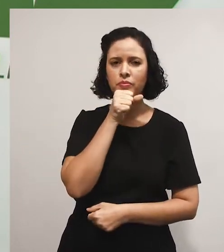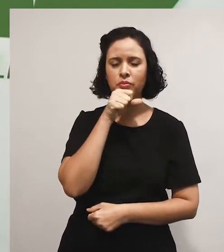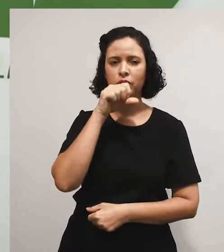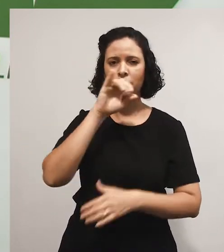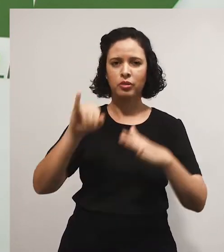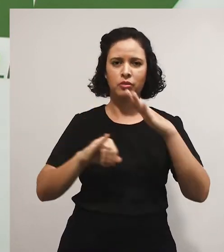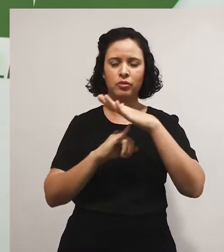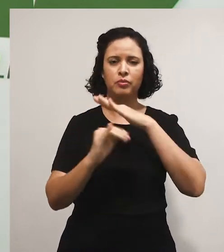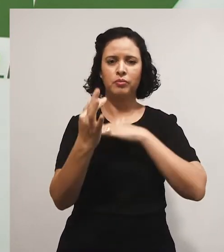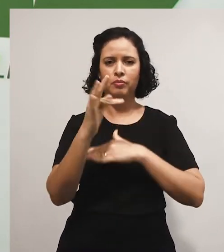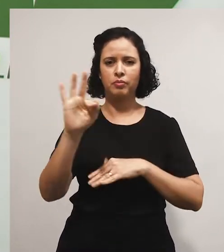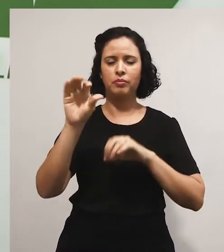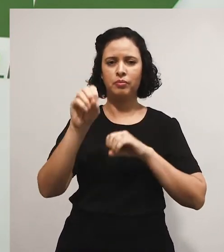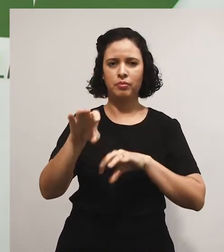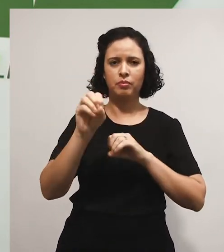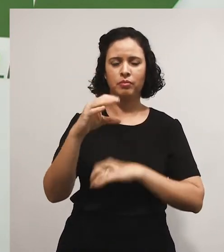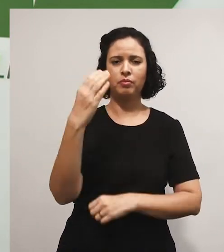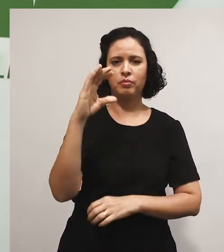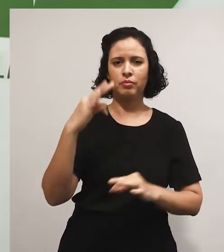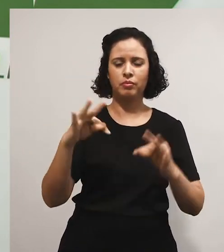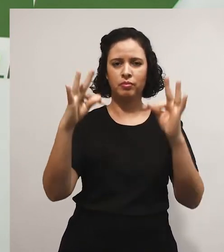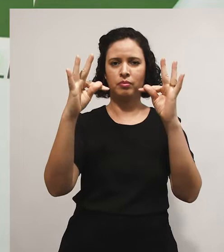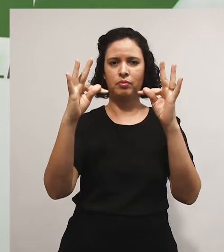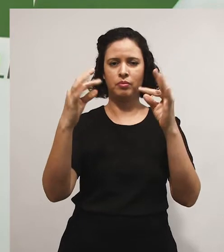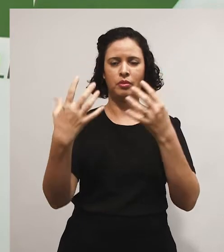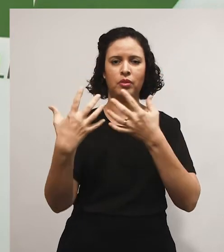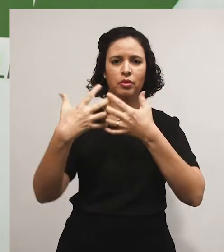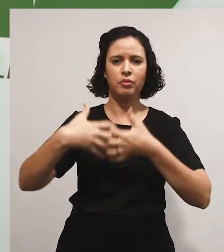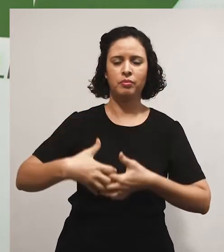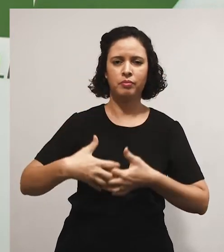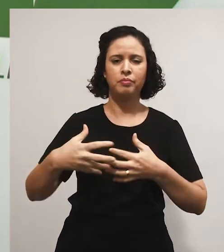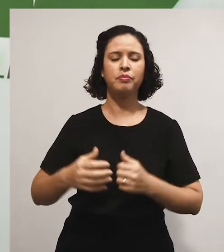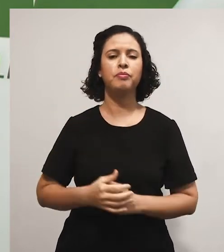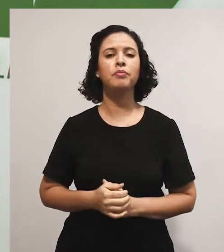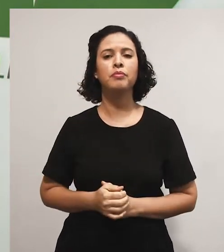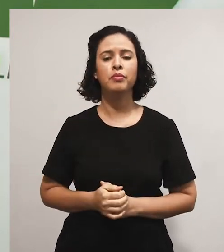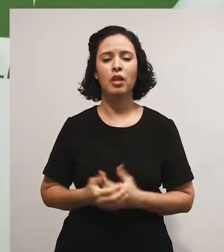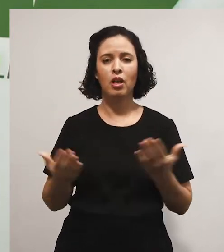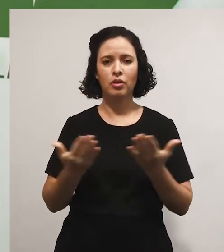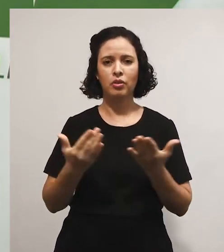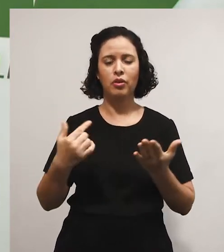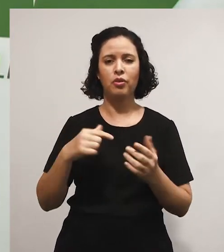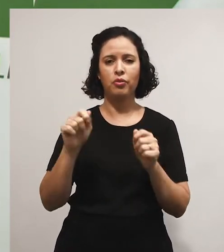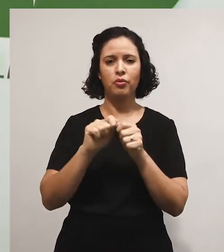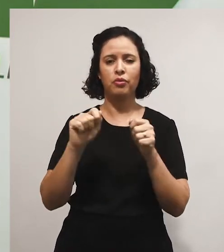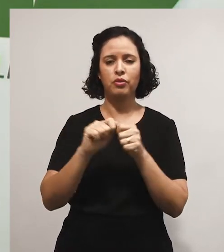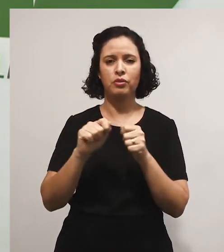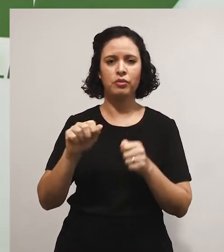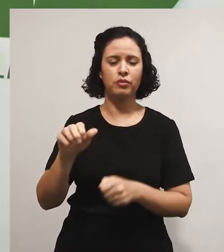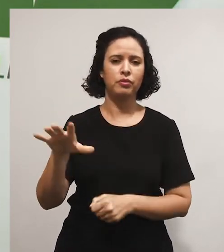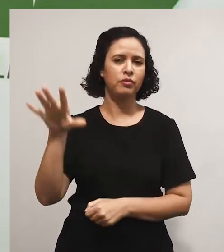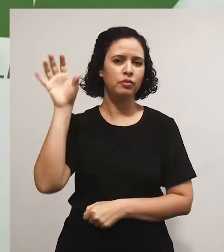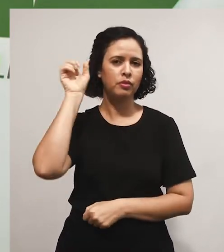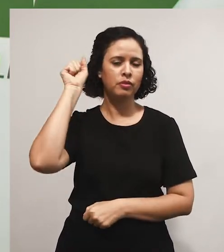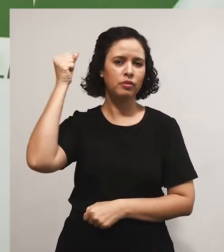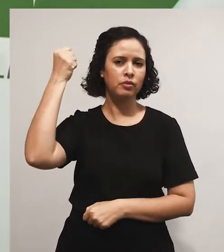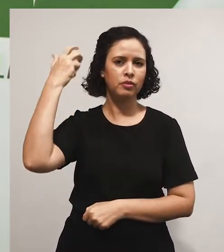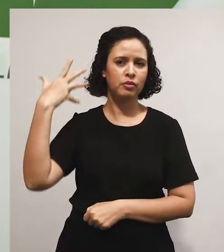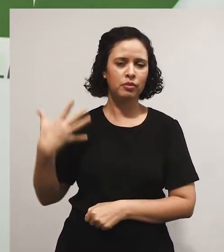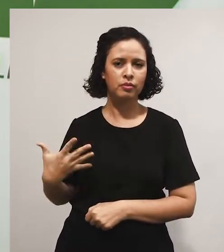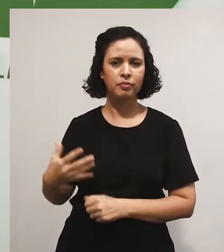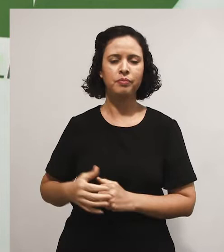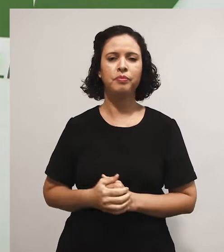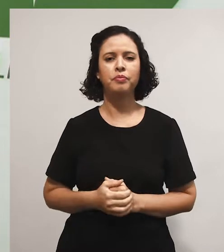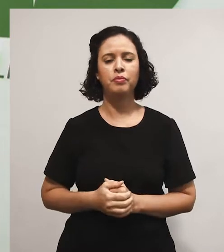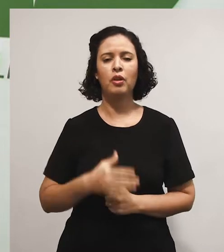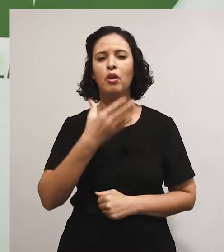Educação, Ciência e Tecnologia de Rondônia, o IFRO. Neste momento eu vou fazer a minha autodescrição. Sou